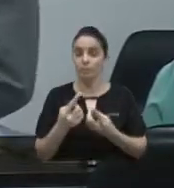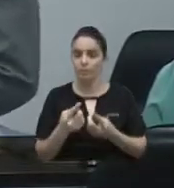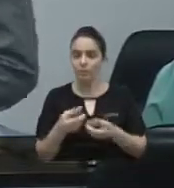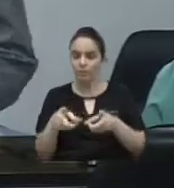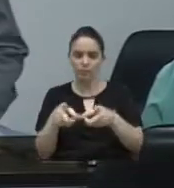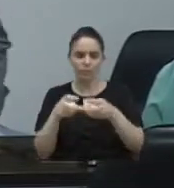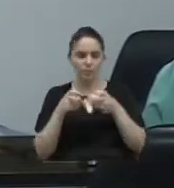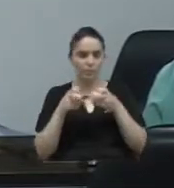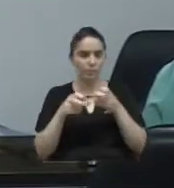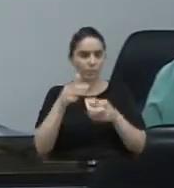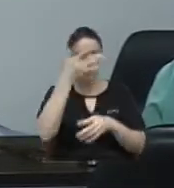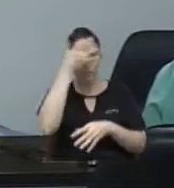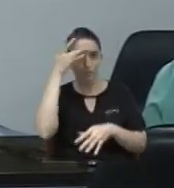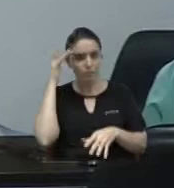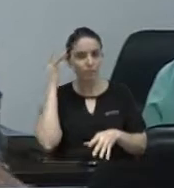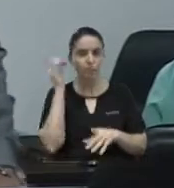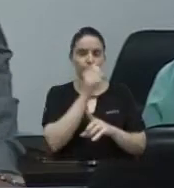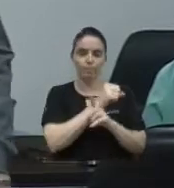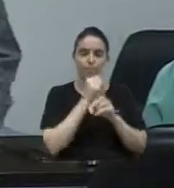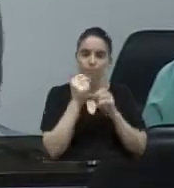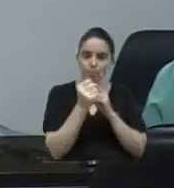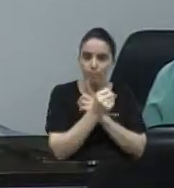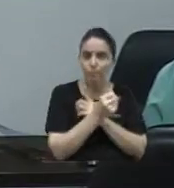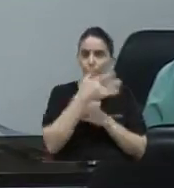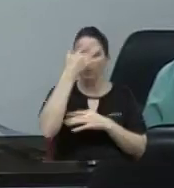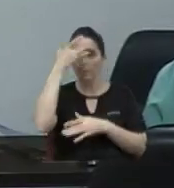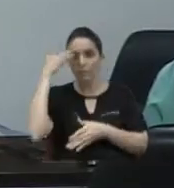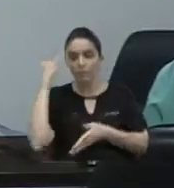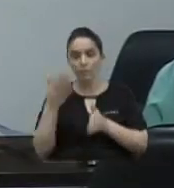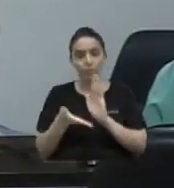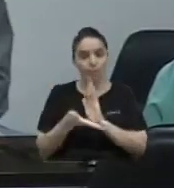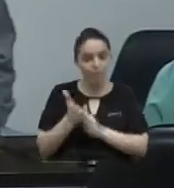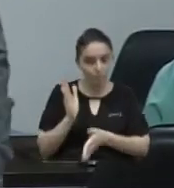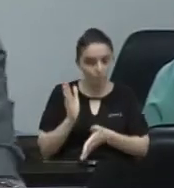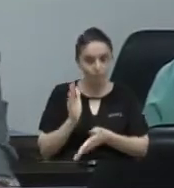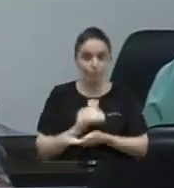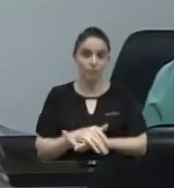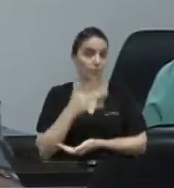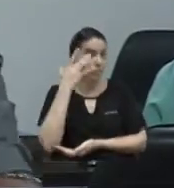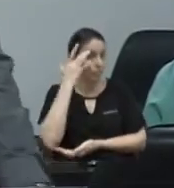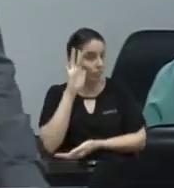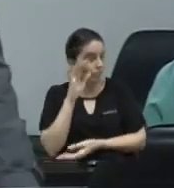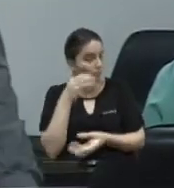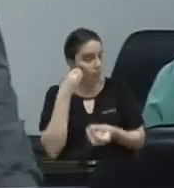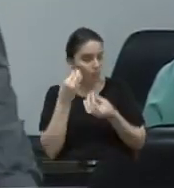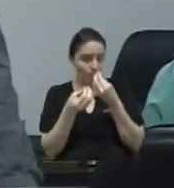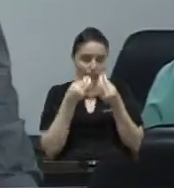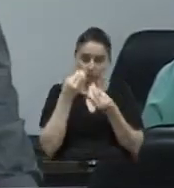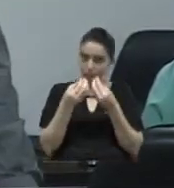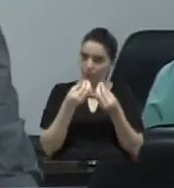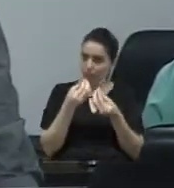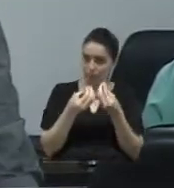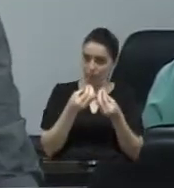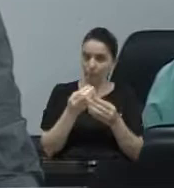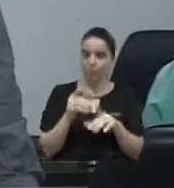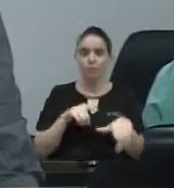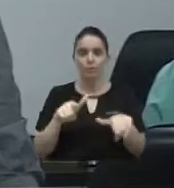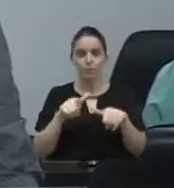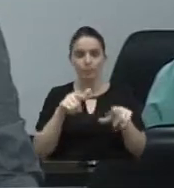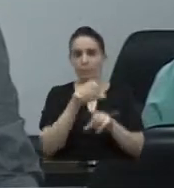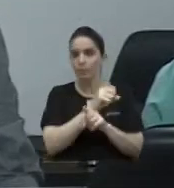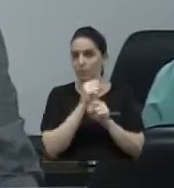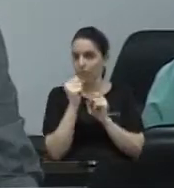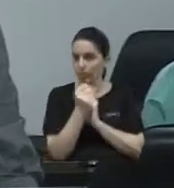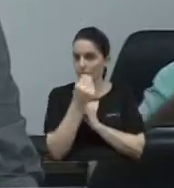as pessoas que são dispensadas, não sei, sobre o trabalho social,